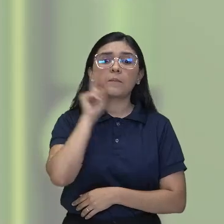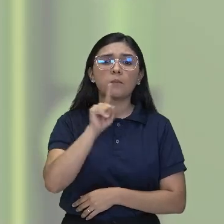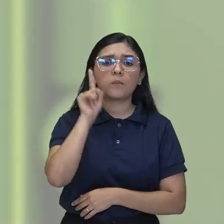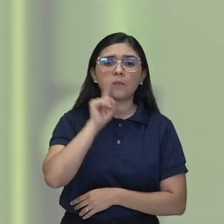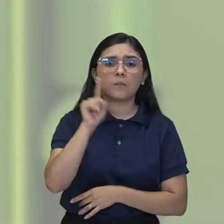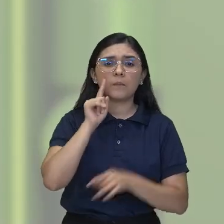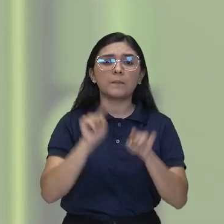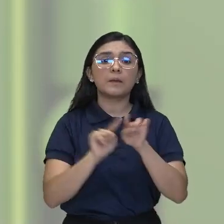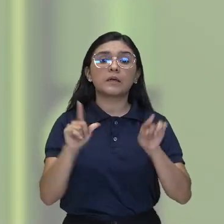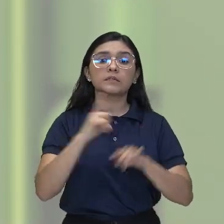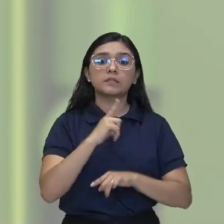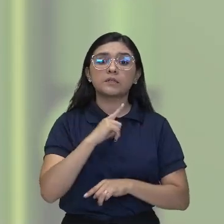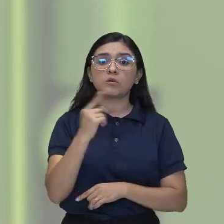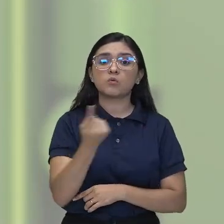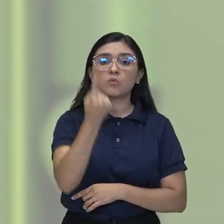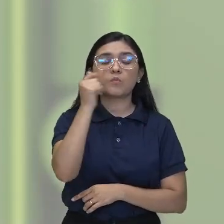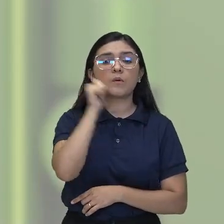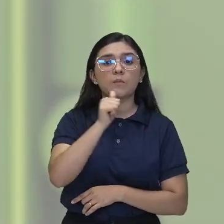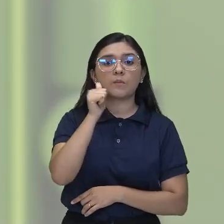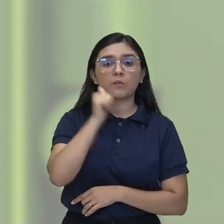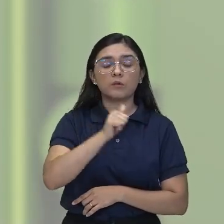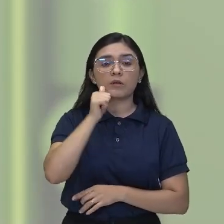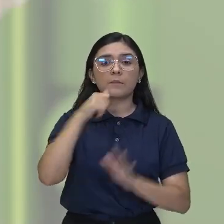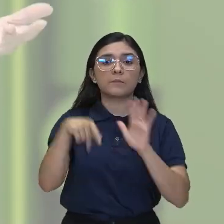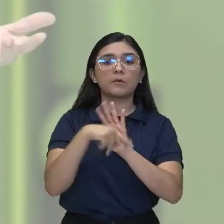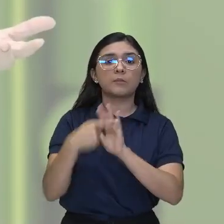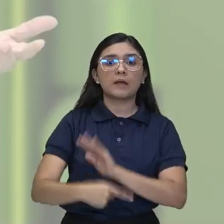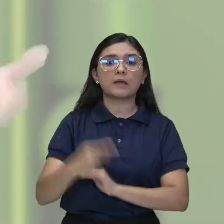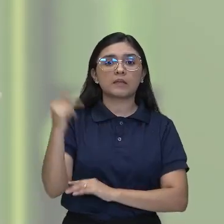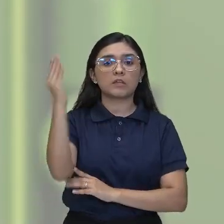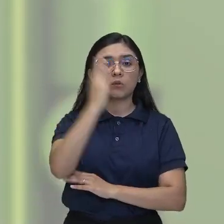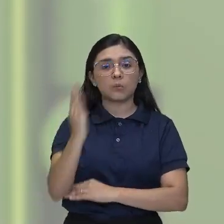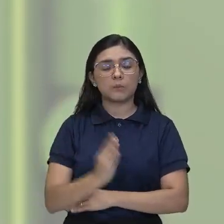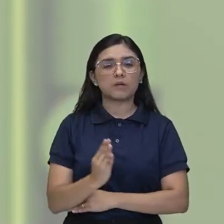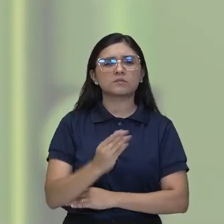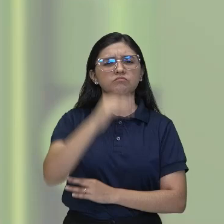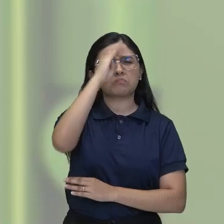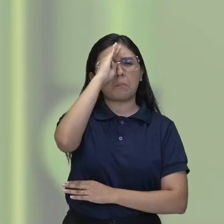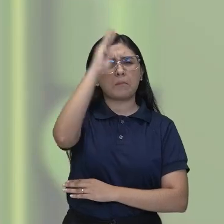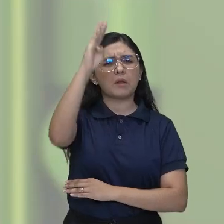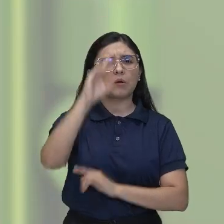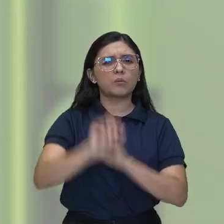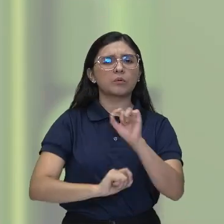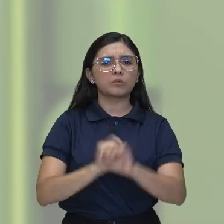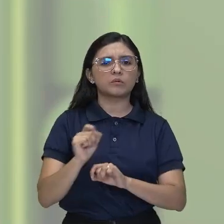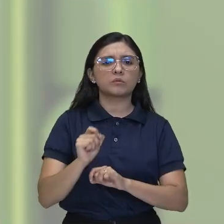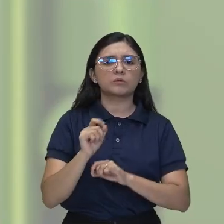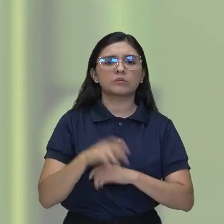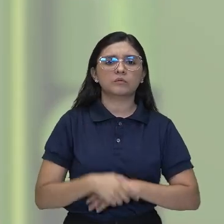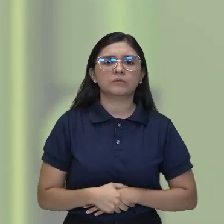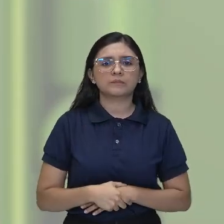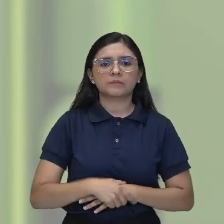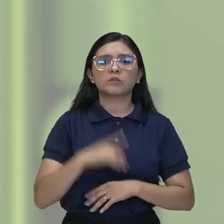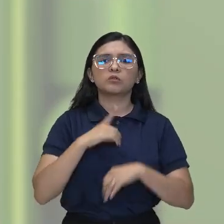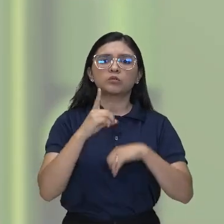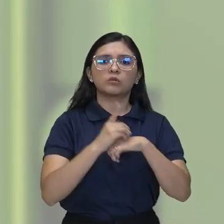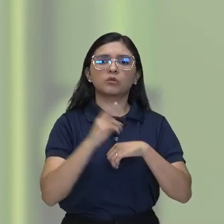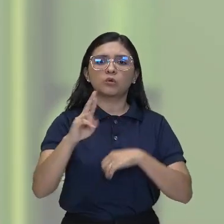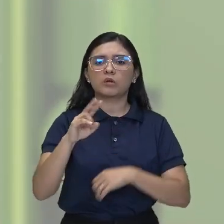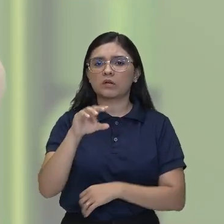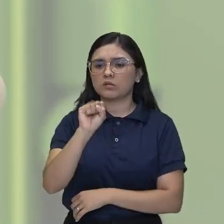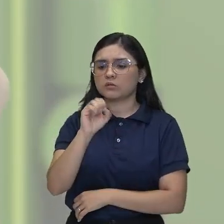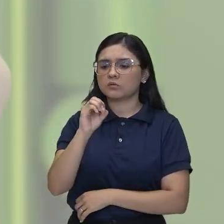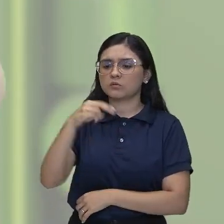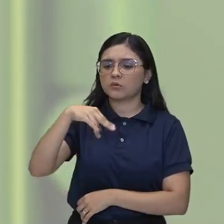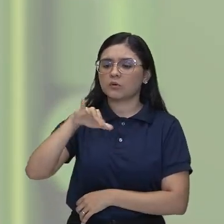temos também uma mulher no Brasil, uma pioneira. Ela é chamada de doutora Sônia. Ela